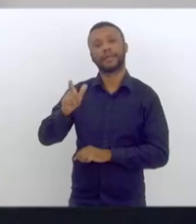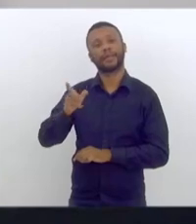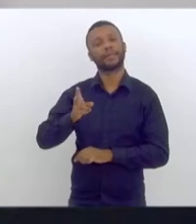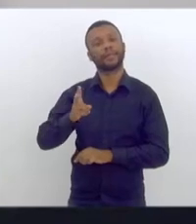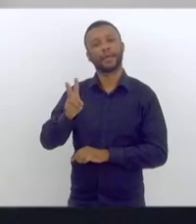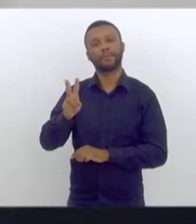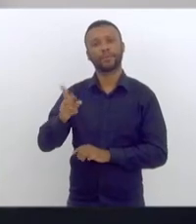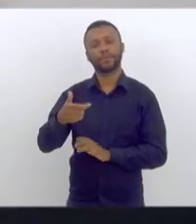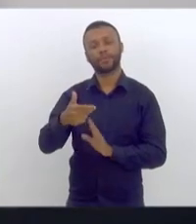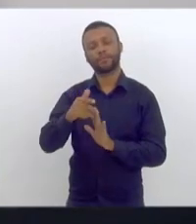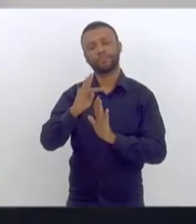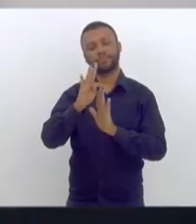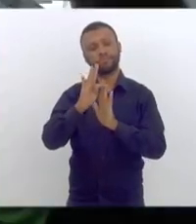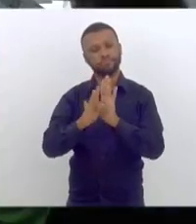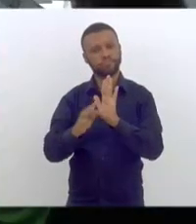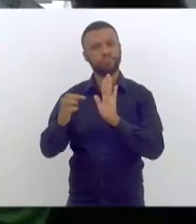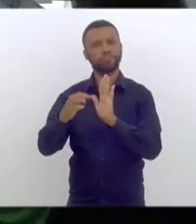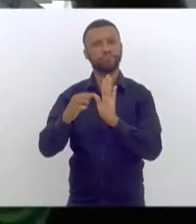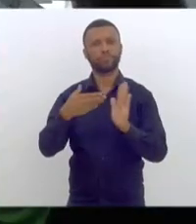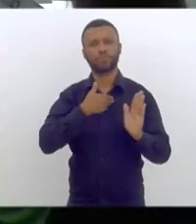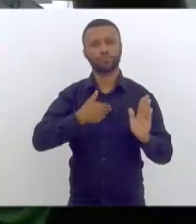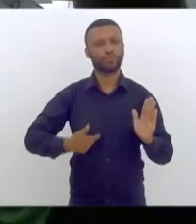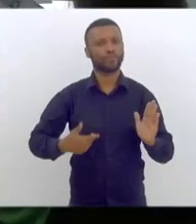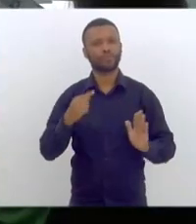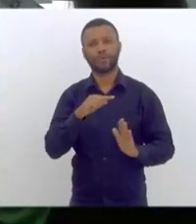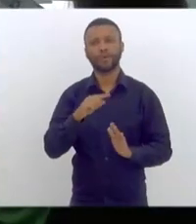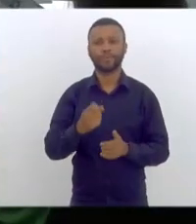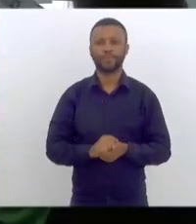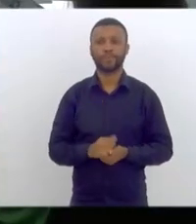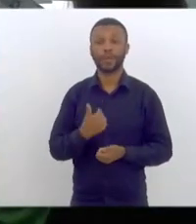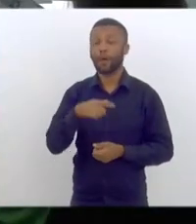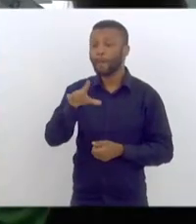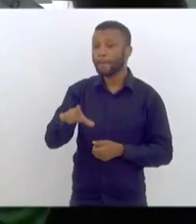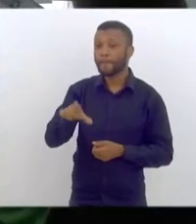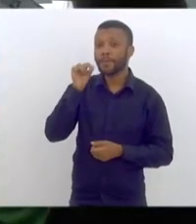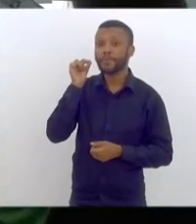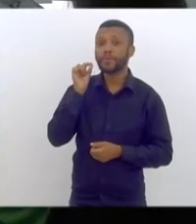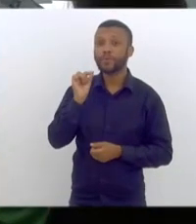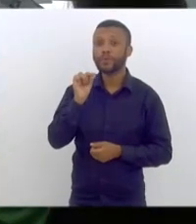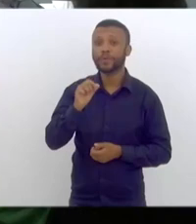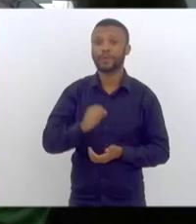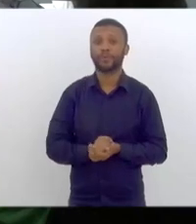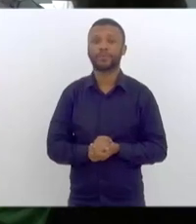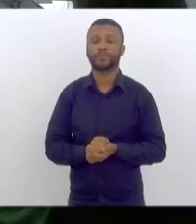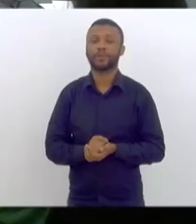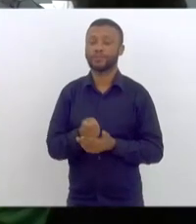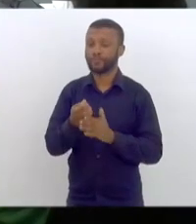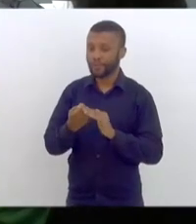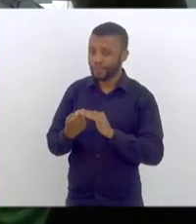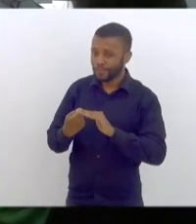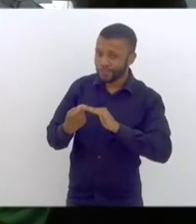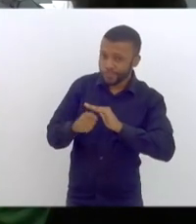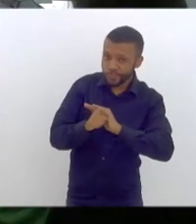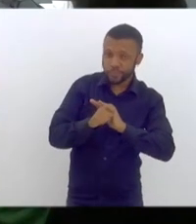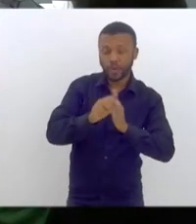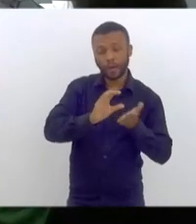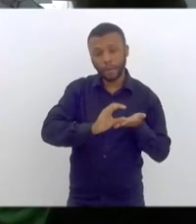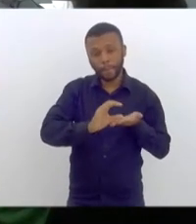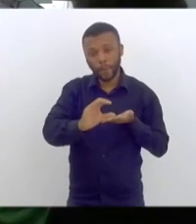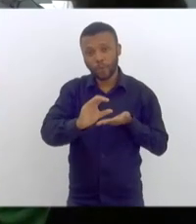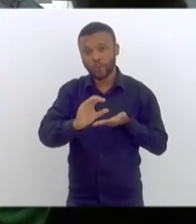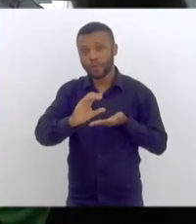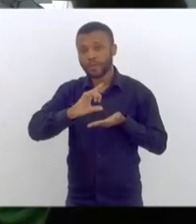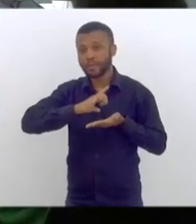de ato do governador eu preferia como é capitalização que fosse